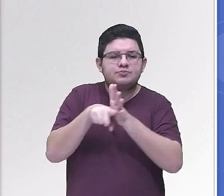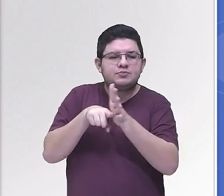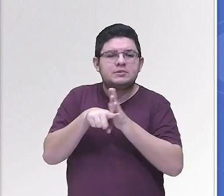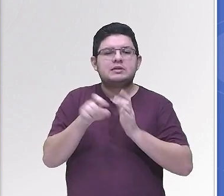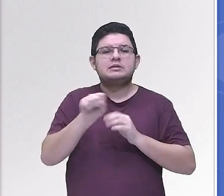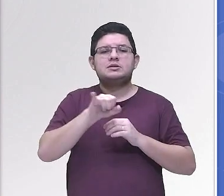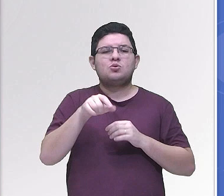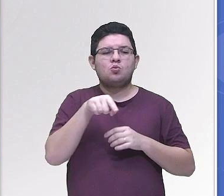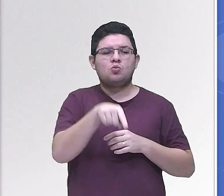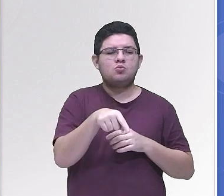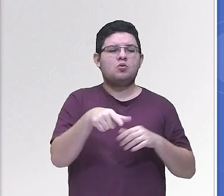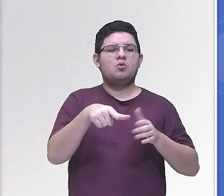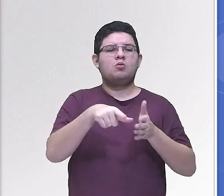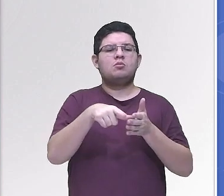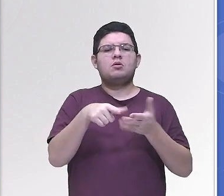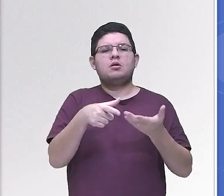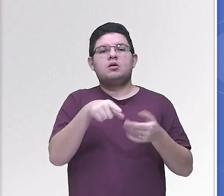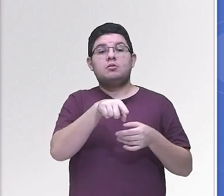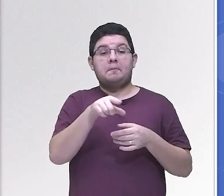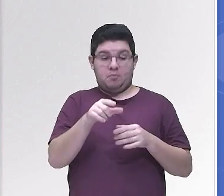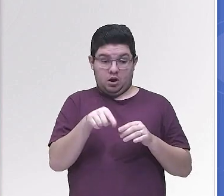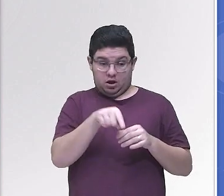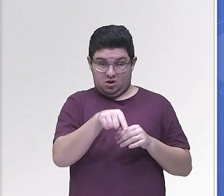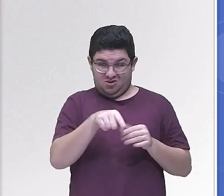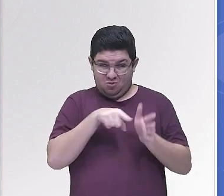de preconceito e